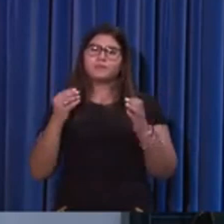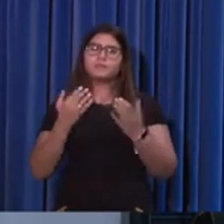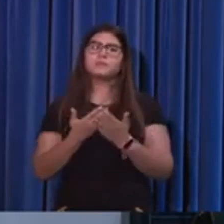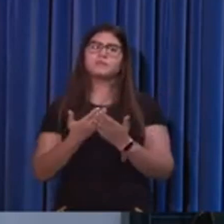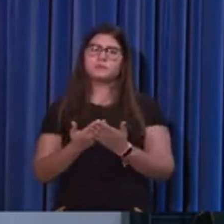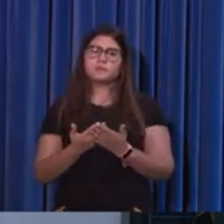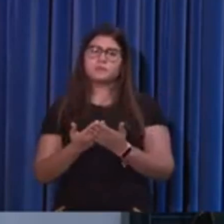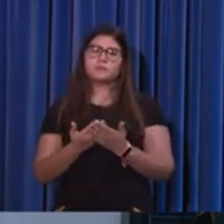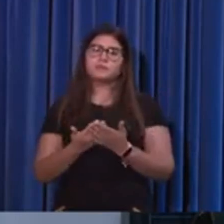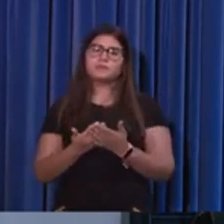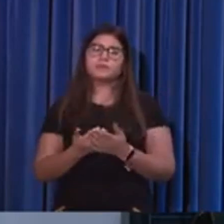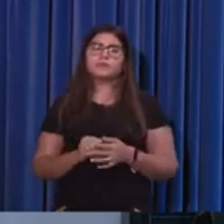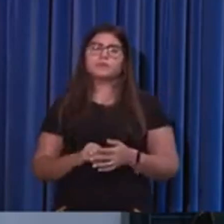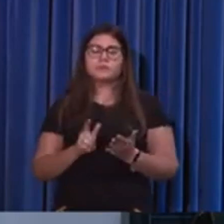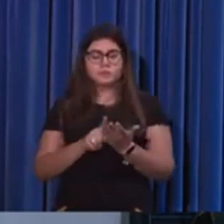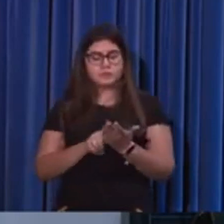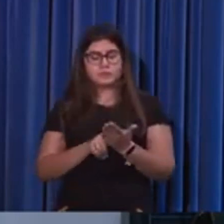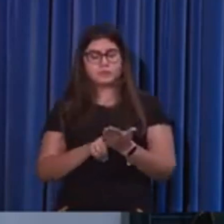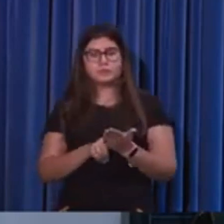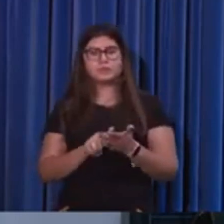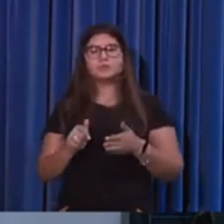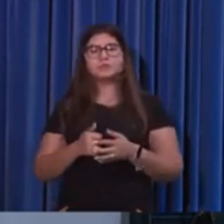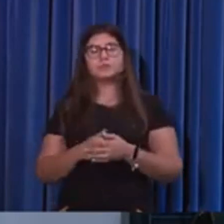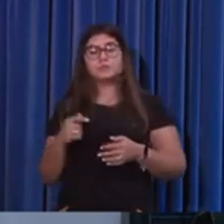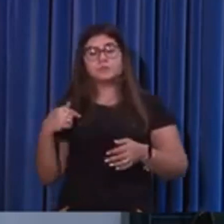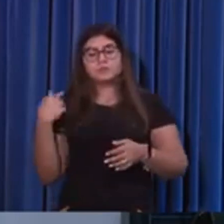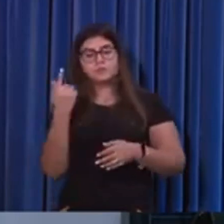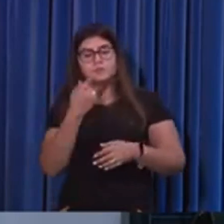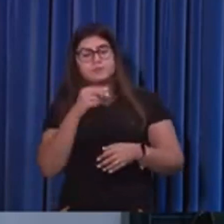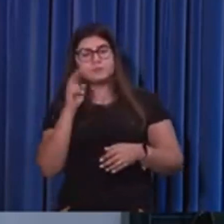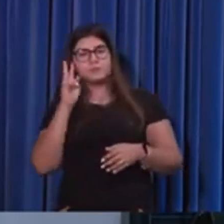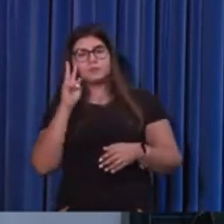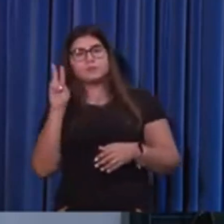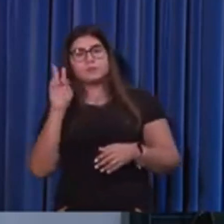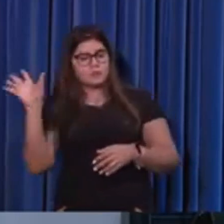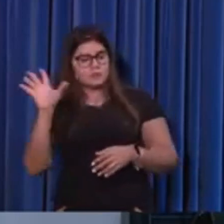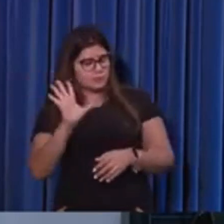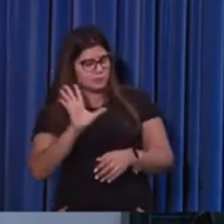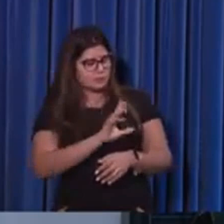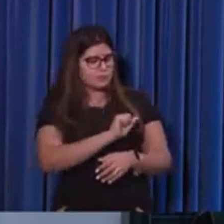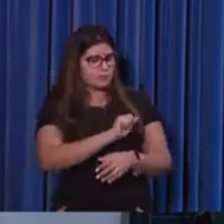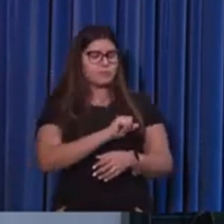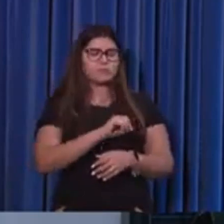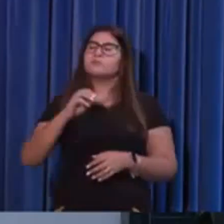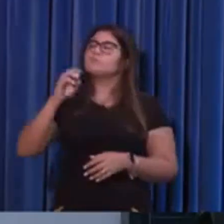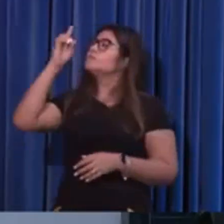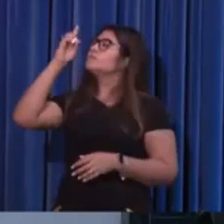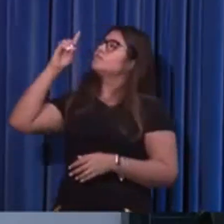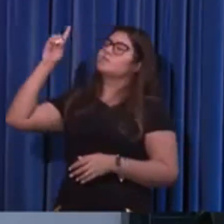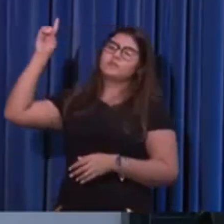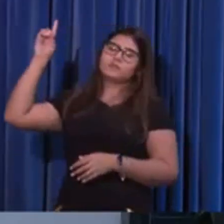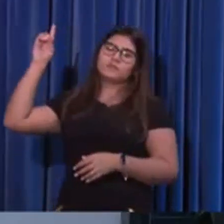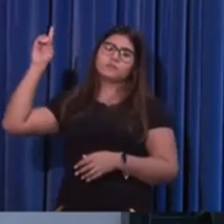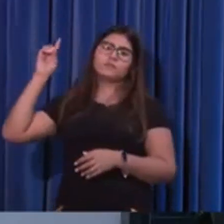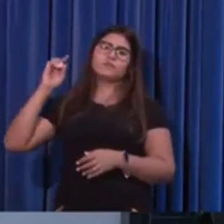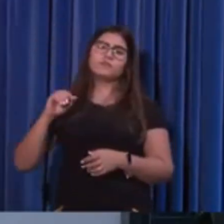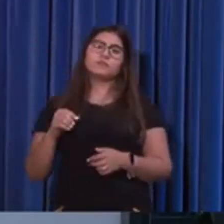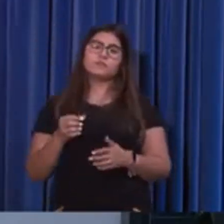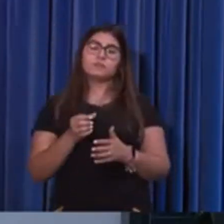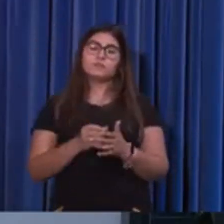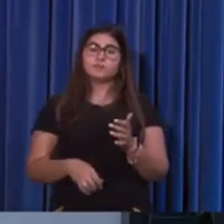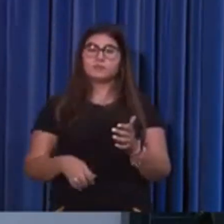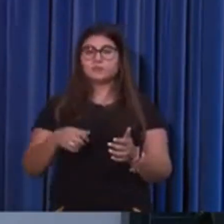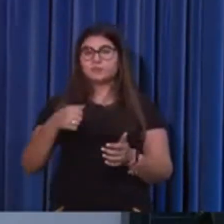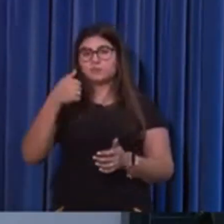estamos no boletim. Nessa série nós vimos sobre o amor eletivo de Deus por seu povo, ali no capítulo 1, do versículo